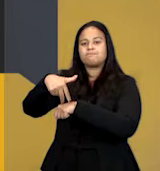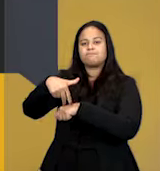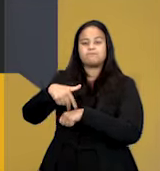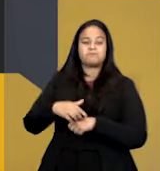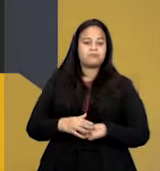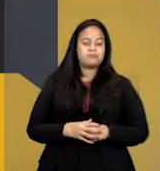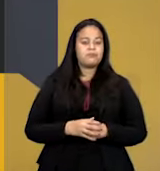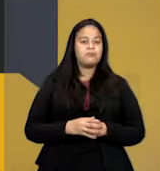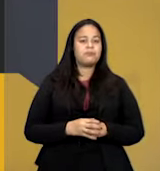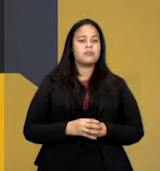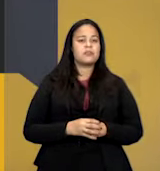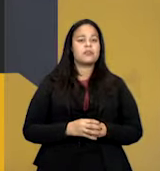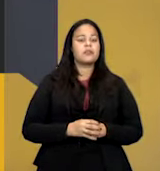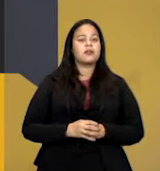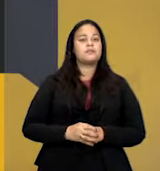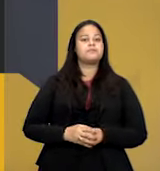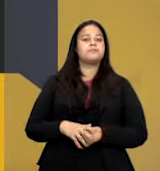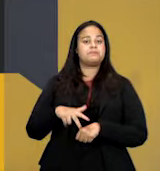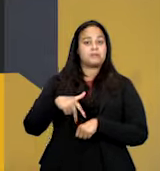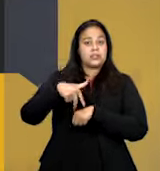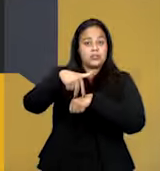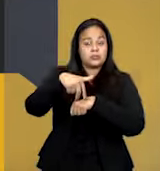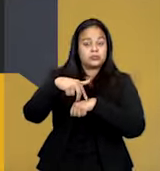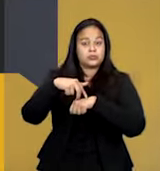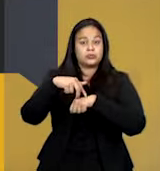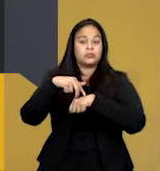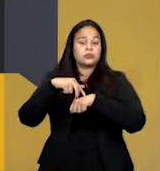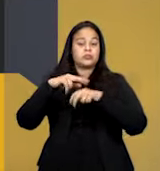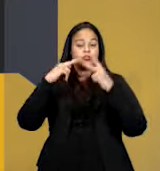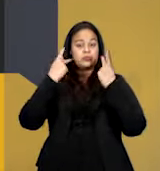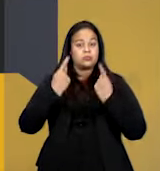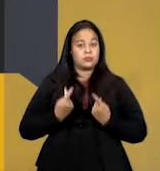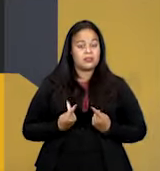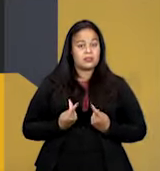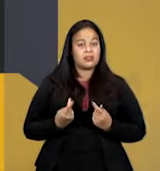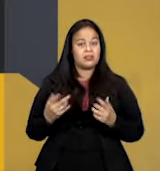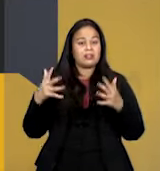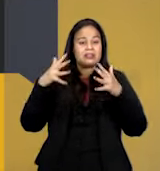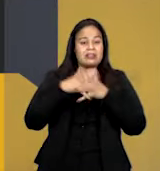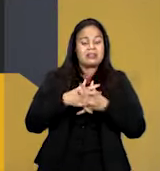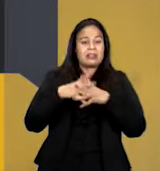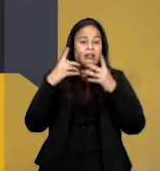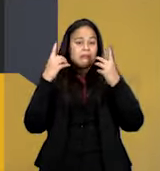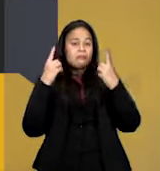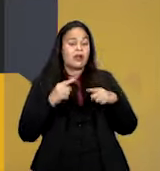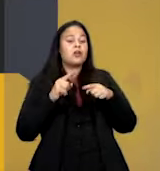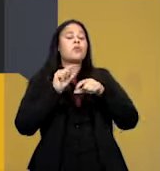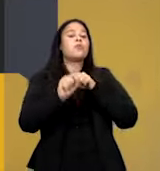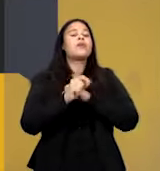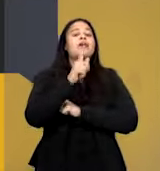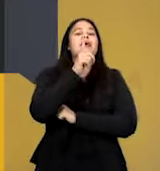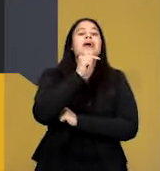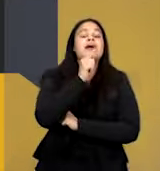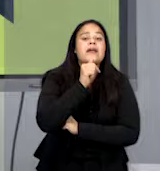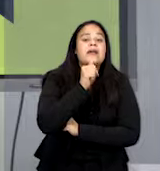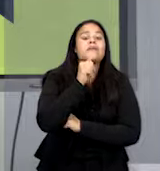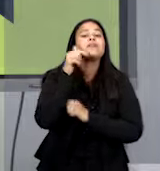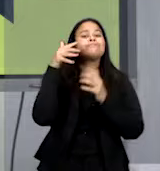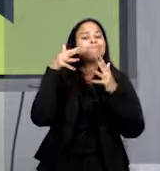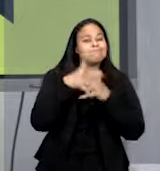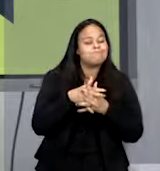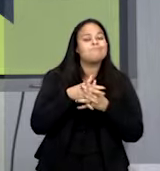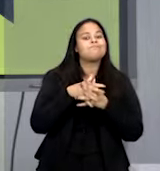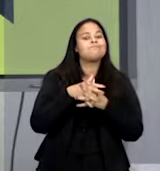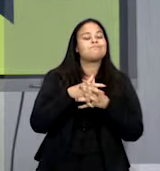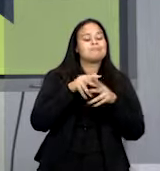Todas essas ações interferem no ciclo da água. Construir, pavimentar, mudar rio